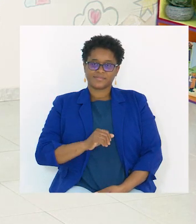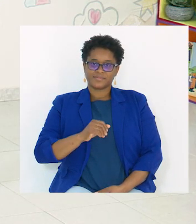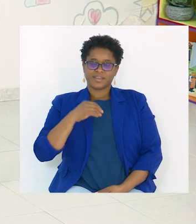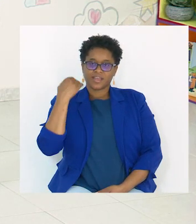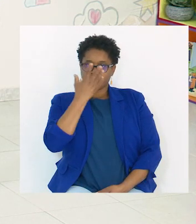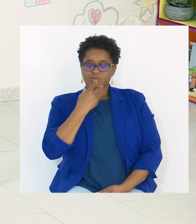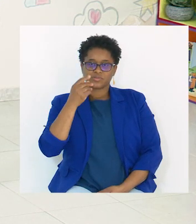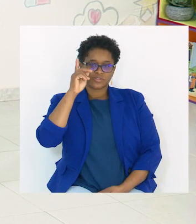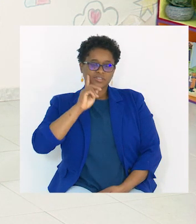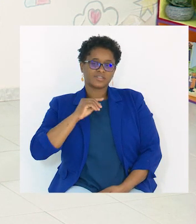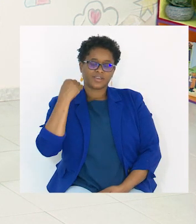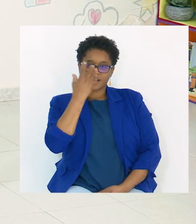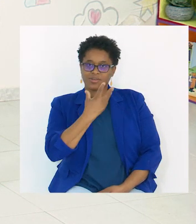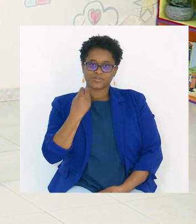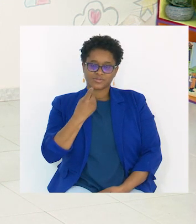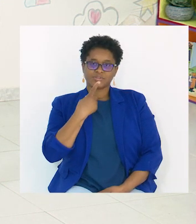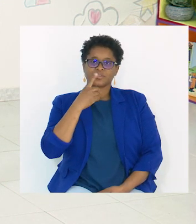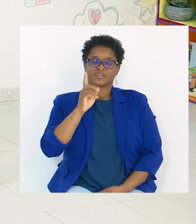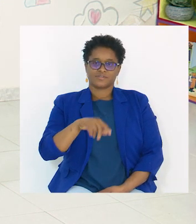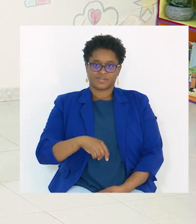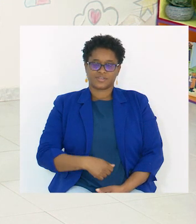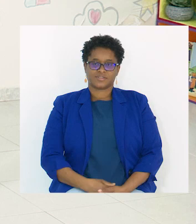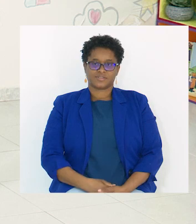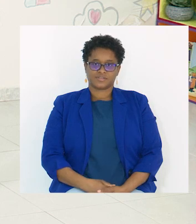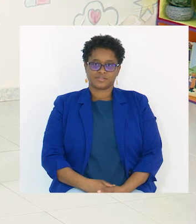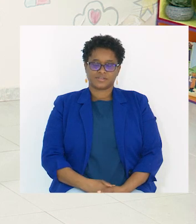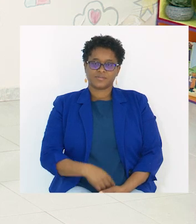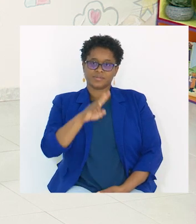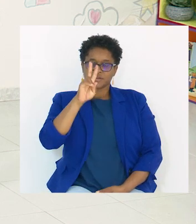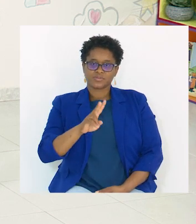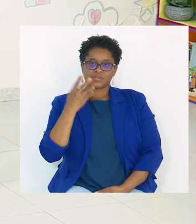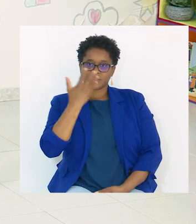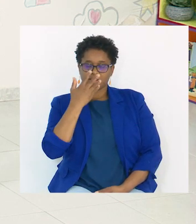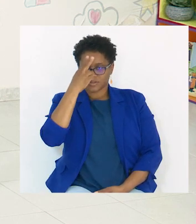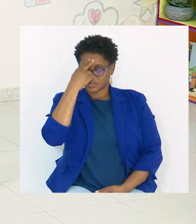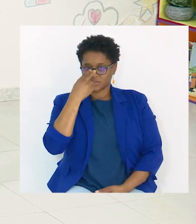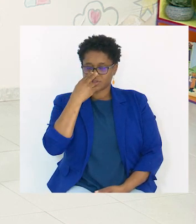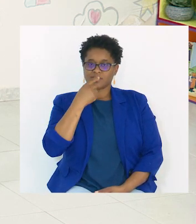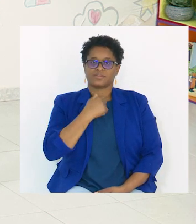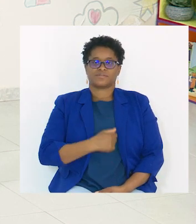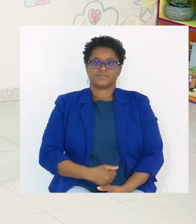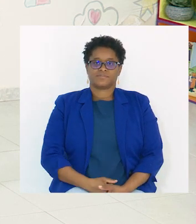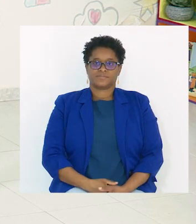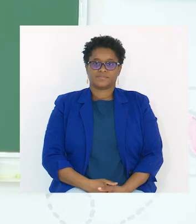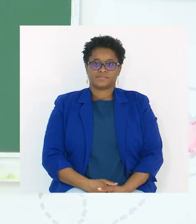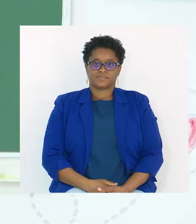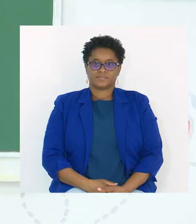alunas e alunos, mais uma vez para a segunda aula de História.